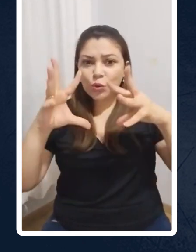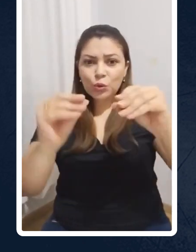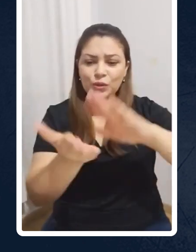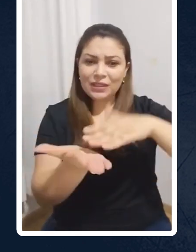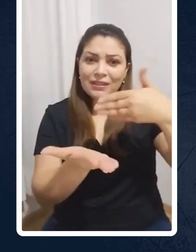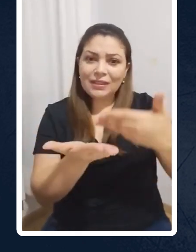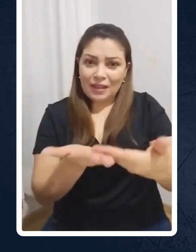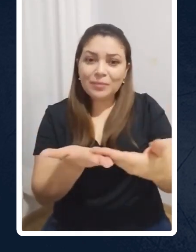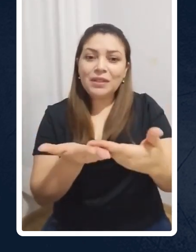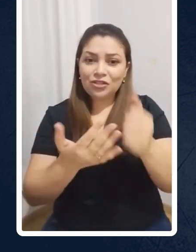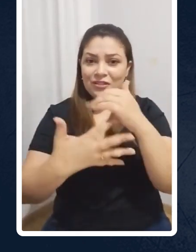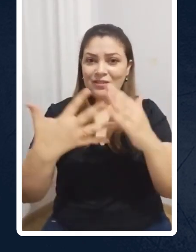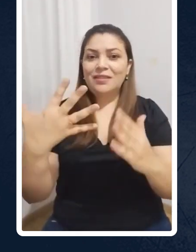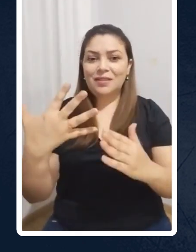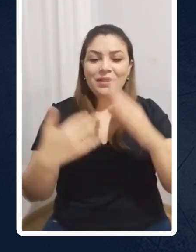Gratidão imensa.